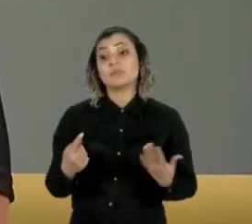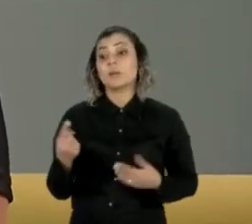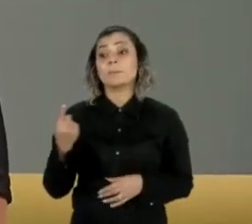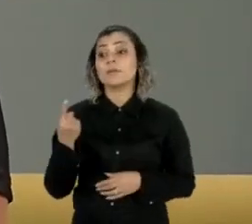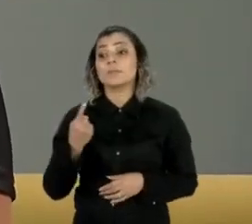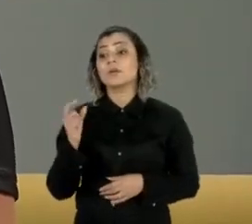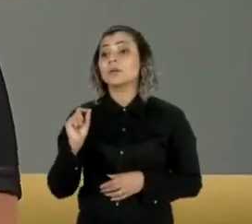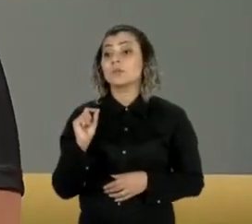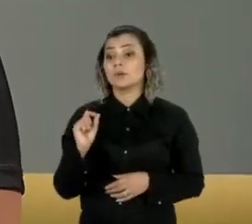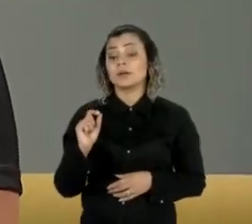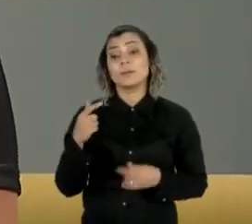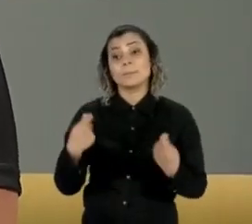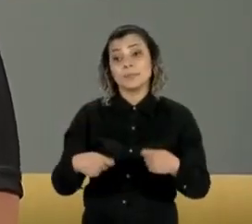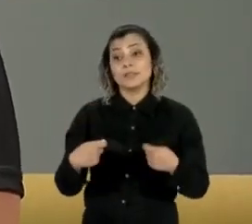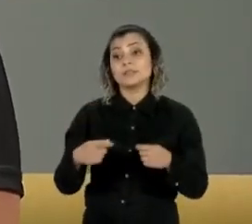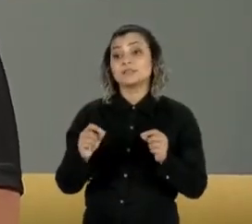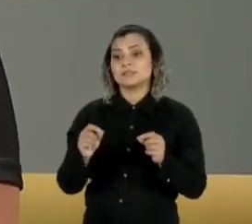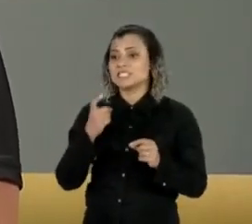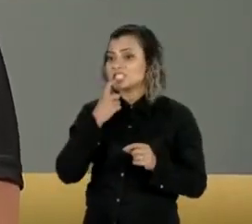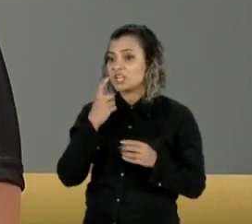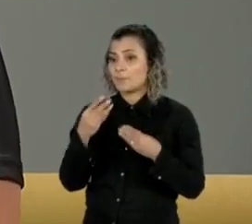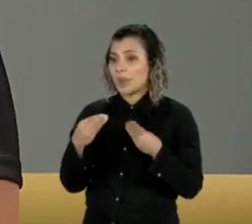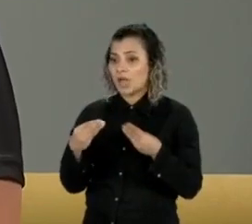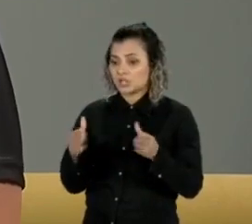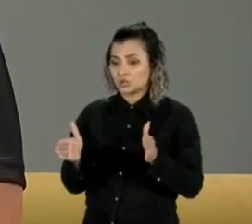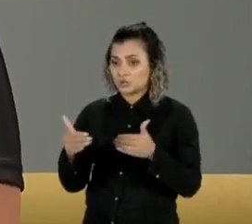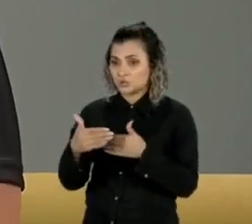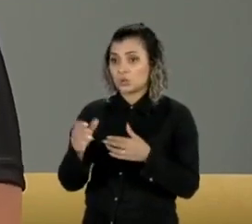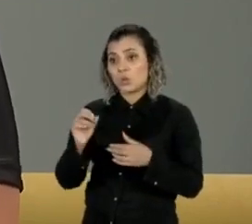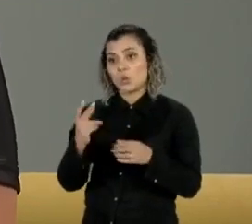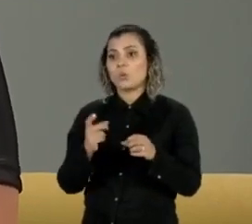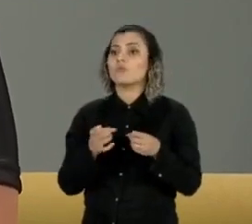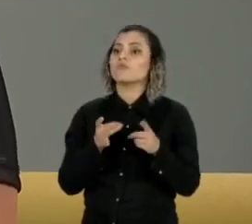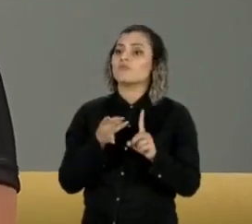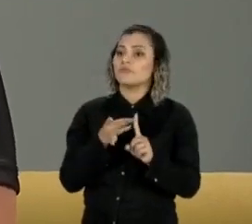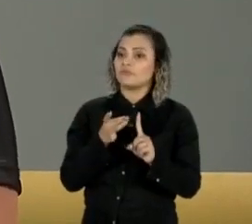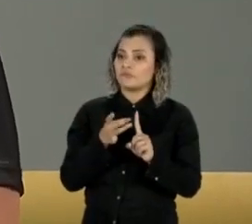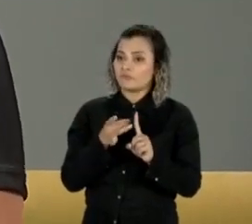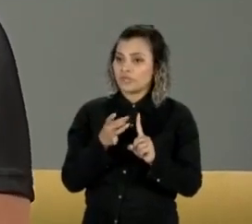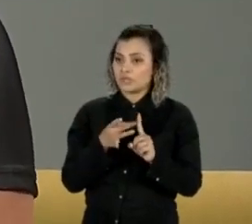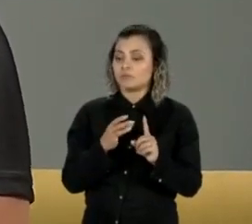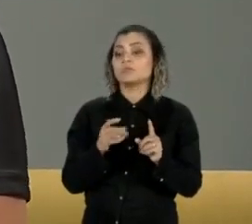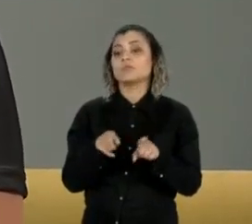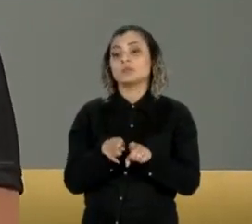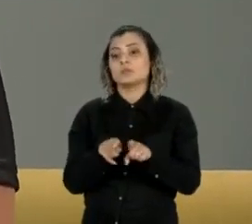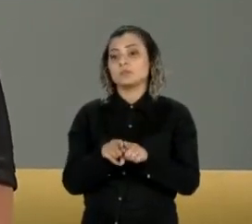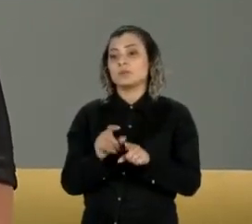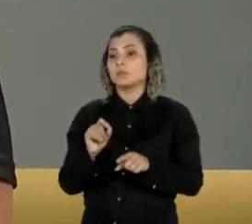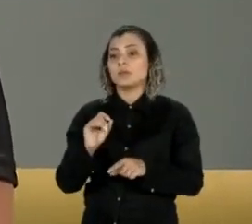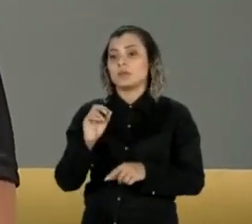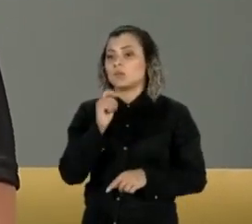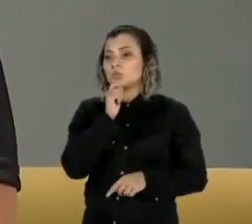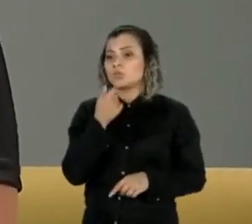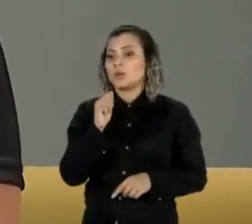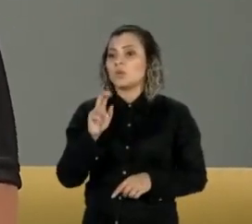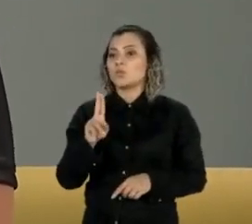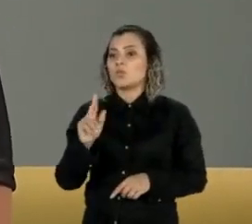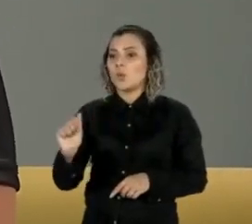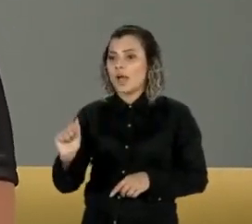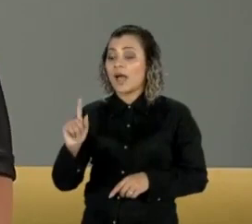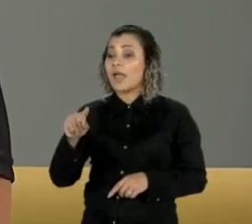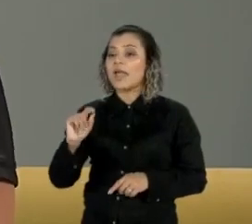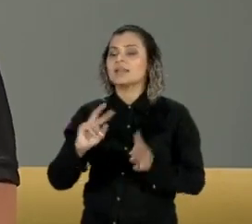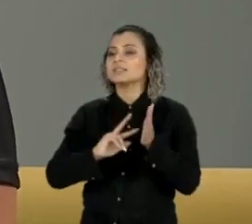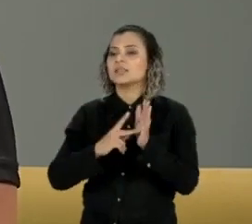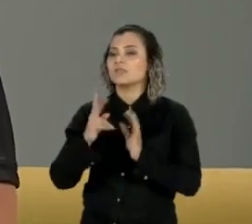coisa tem que ser um recipiente plástico ou vidro livre de bisfenol A, né? Que é um componente que